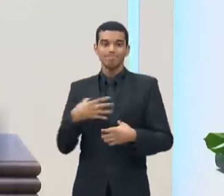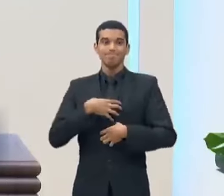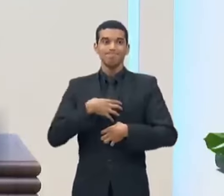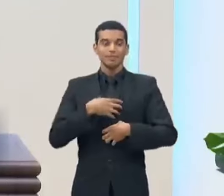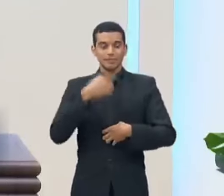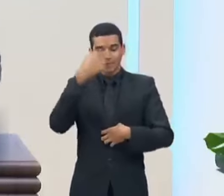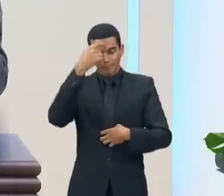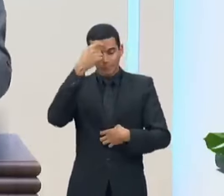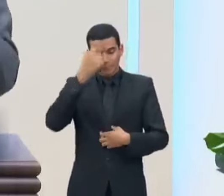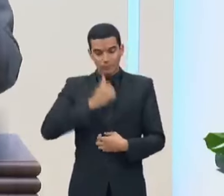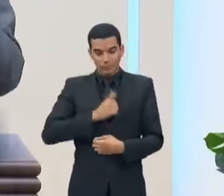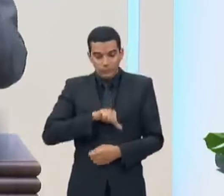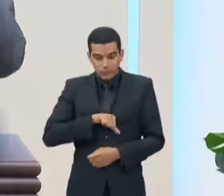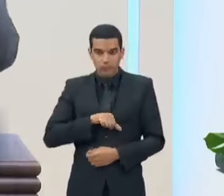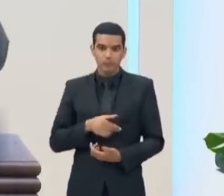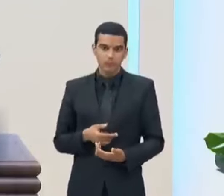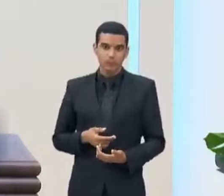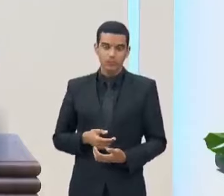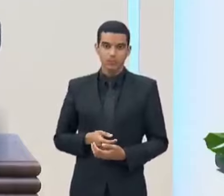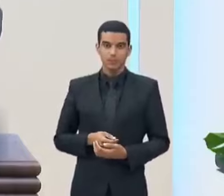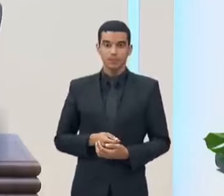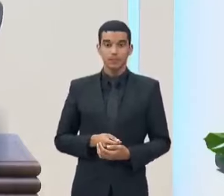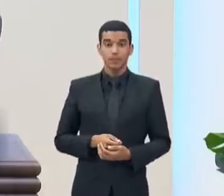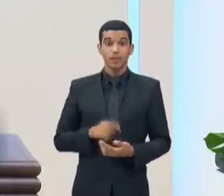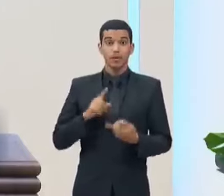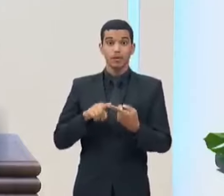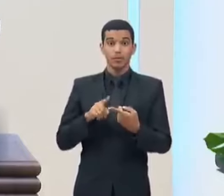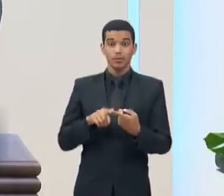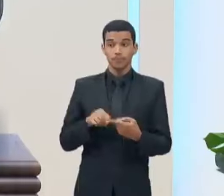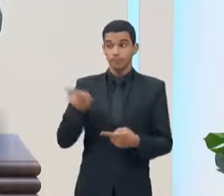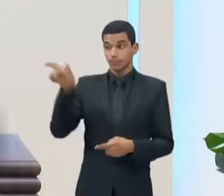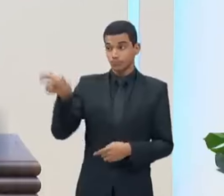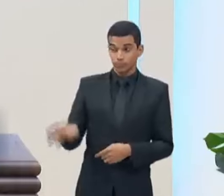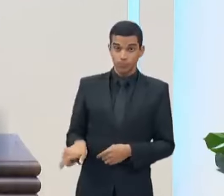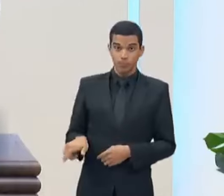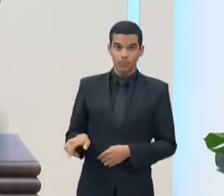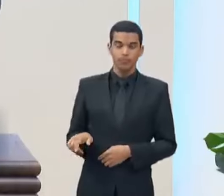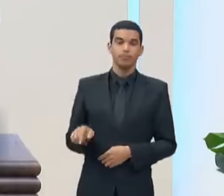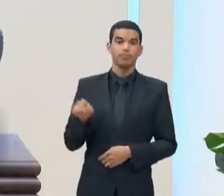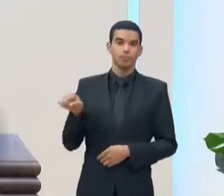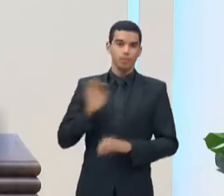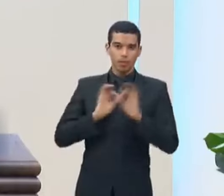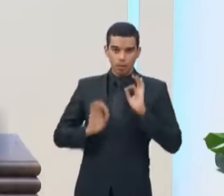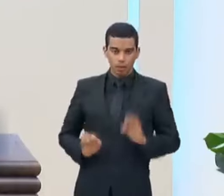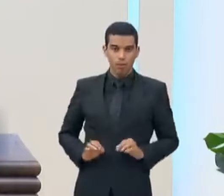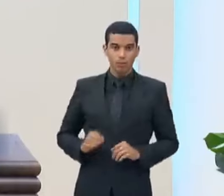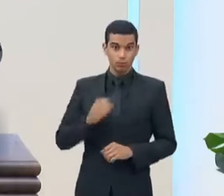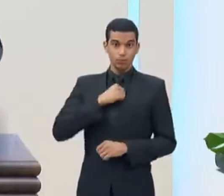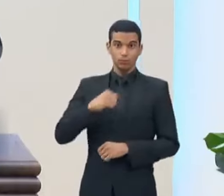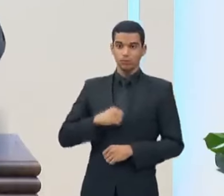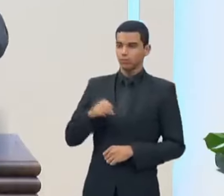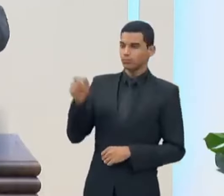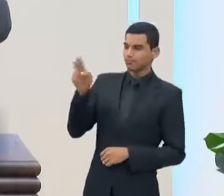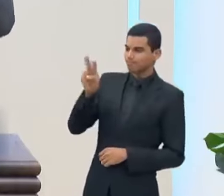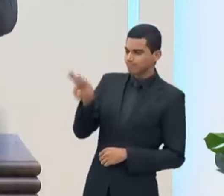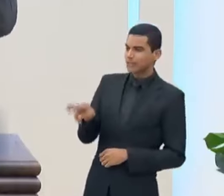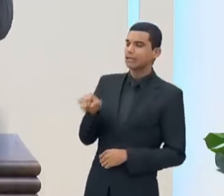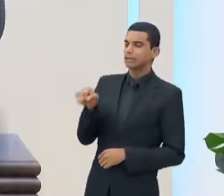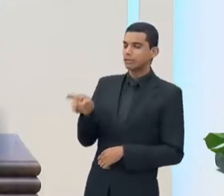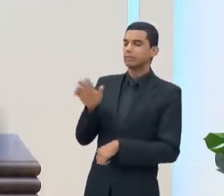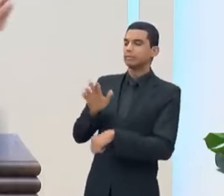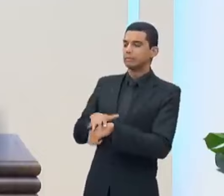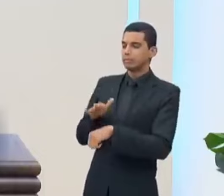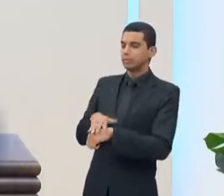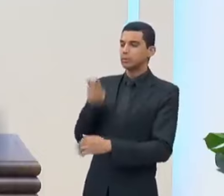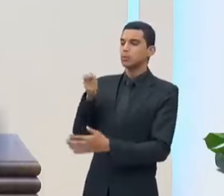o leproso, após o sacerdote o examinar e dizer que ele tinha que sair de casa, ele cobria